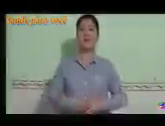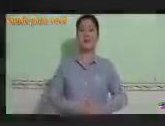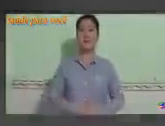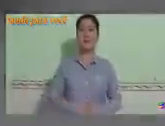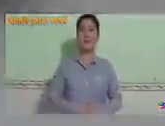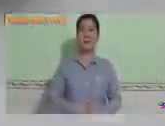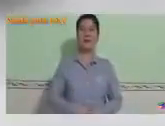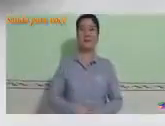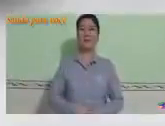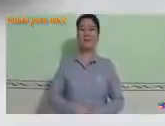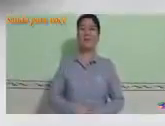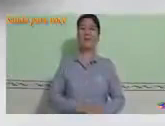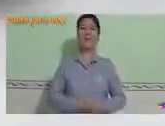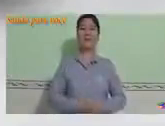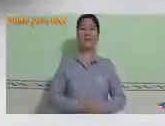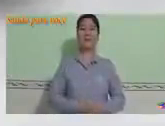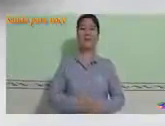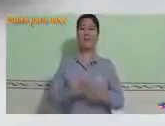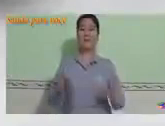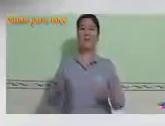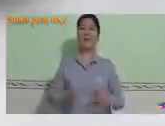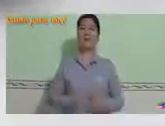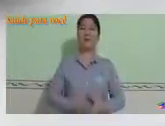STEXERC acento agudo